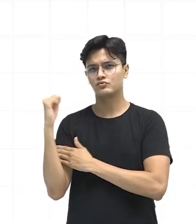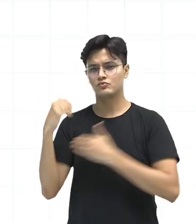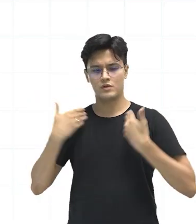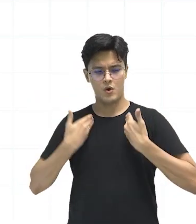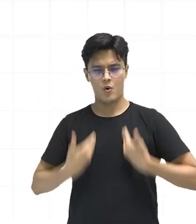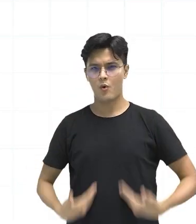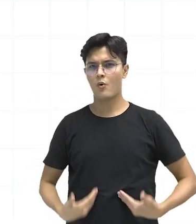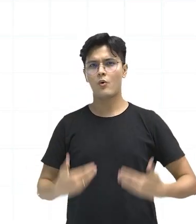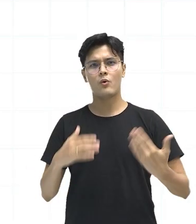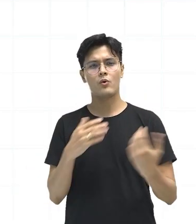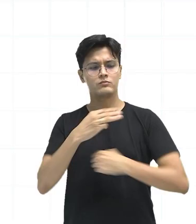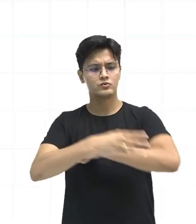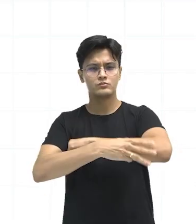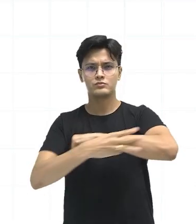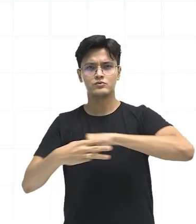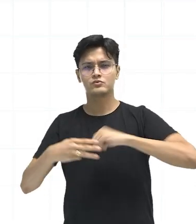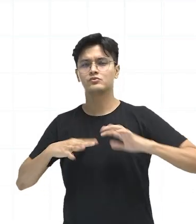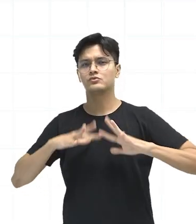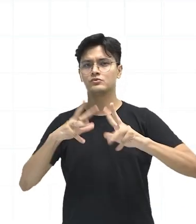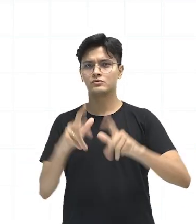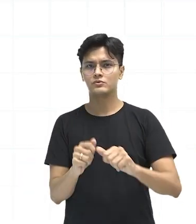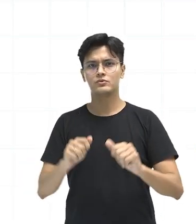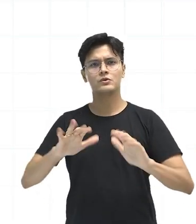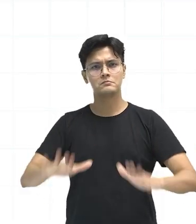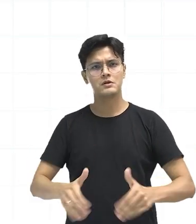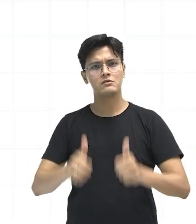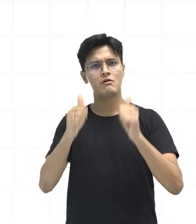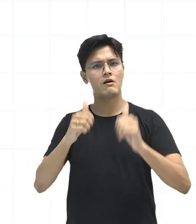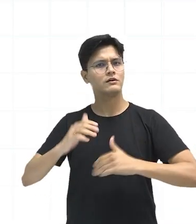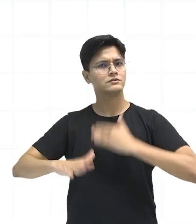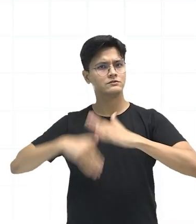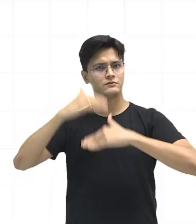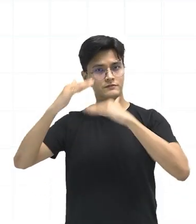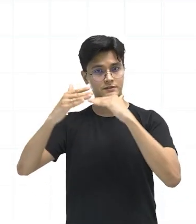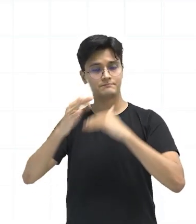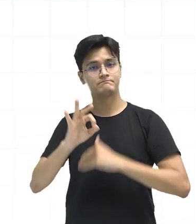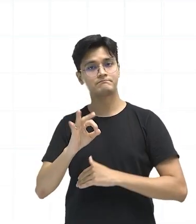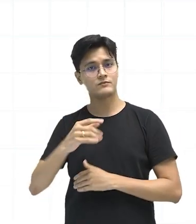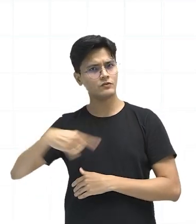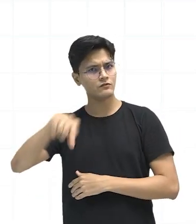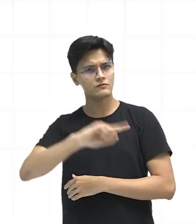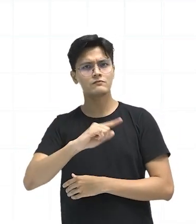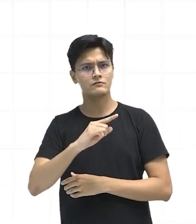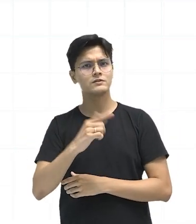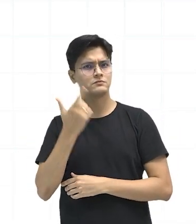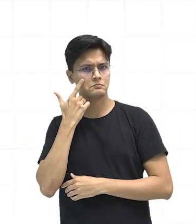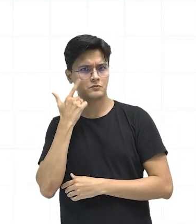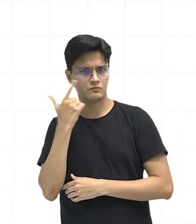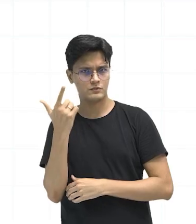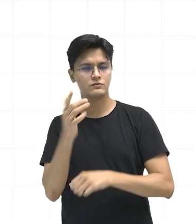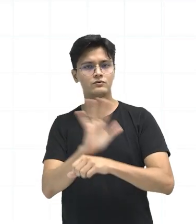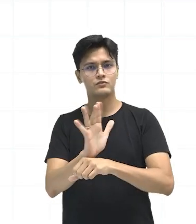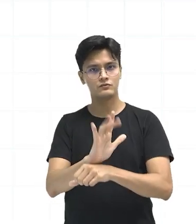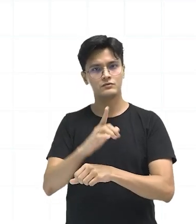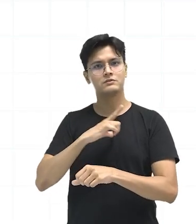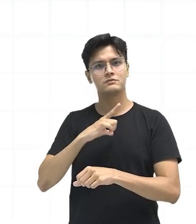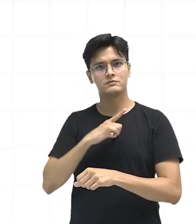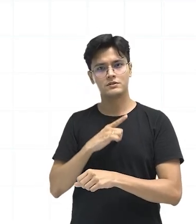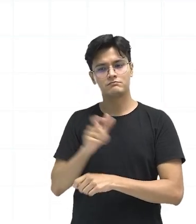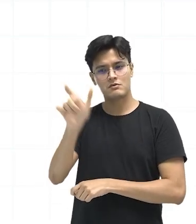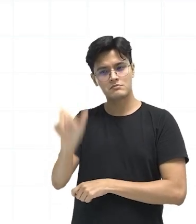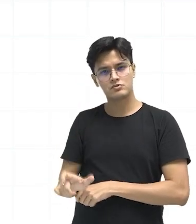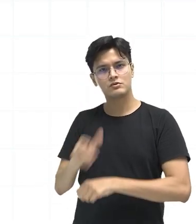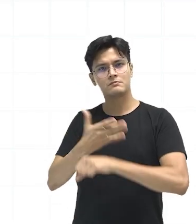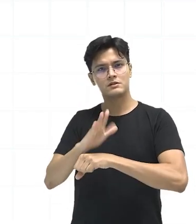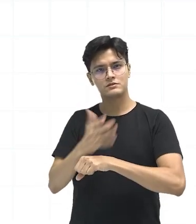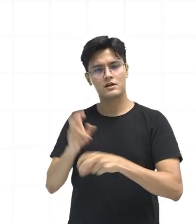o corpo. Vocês viram aí no nosso vídeo os jogadores de capoeira. Vocês viram que eles fazem movimentos em